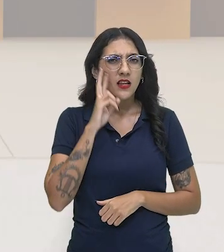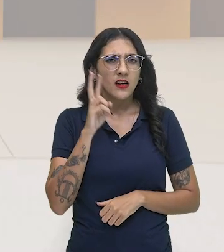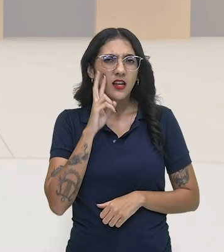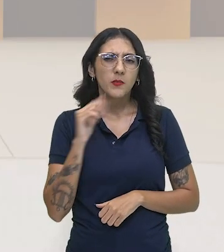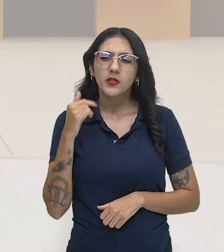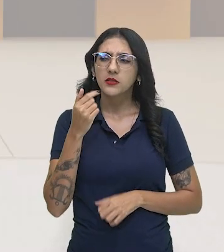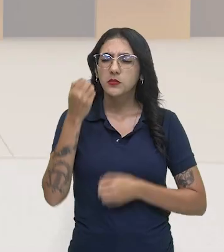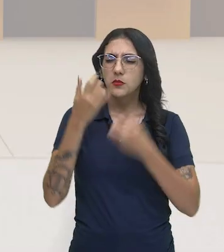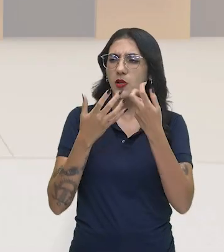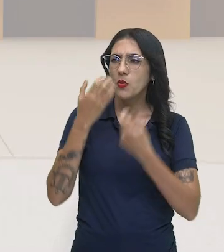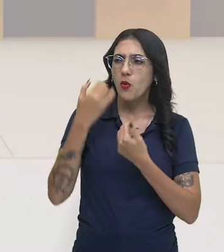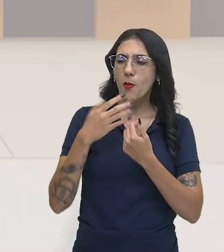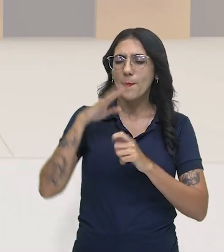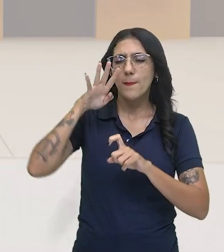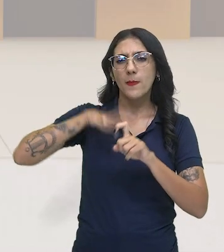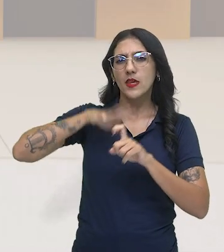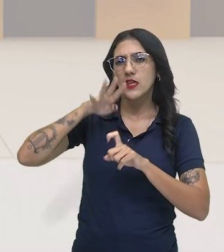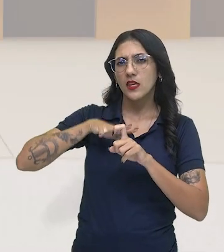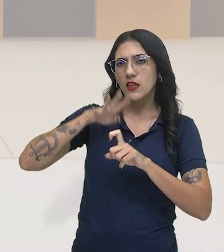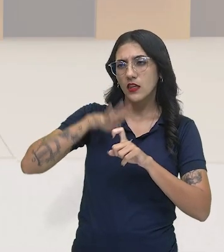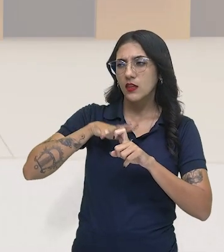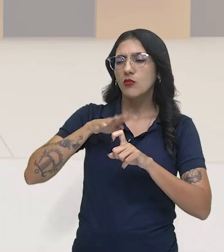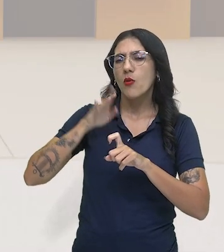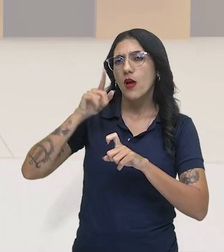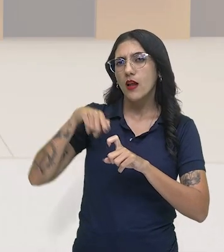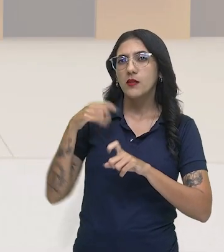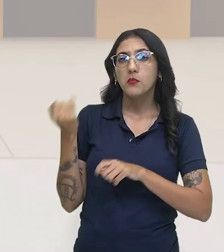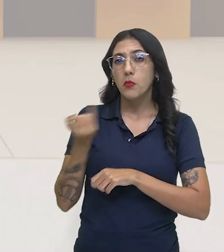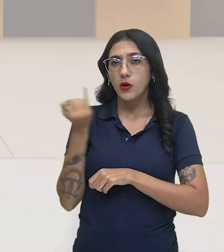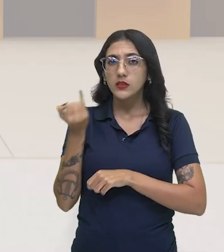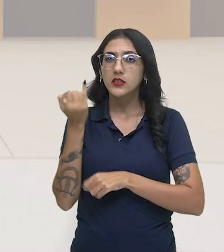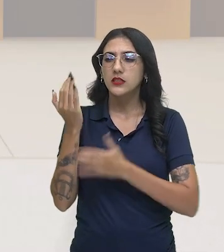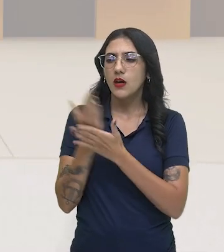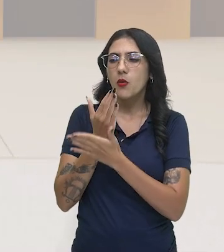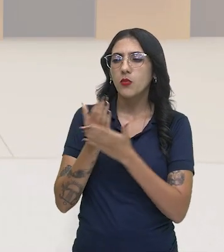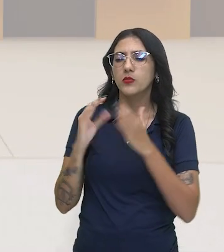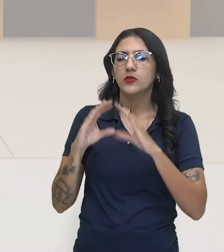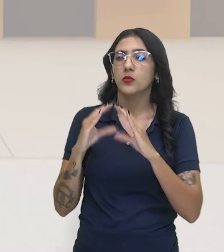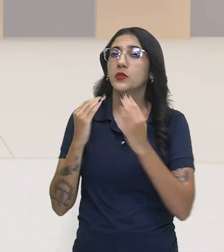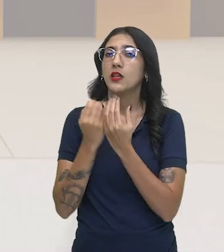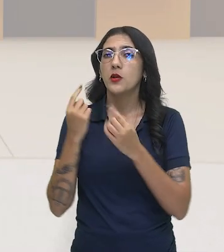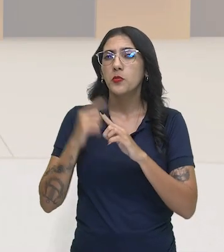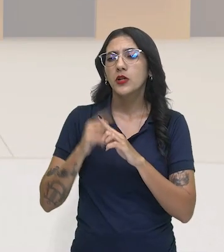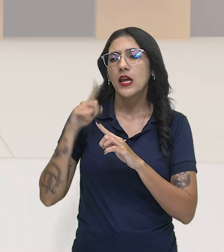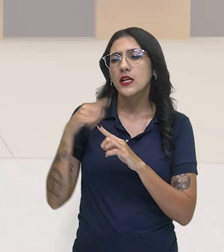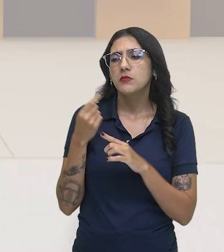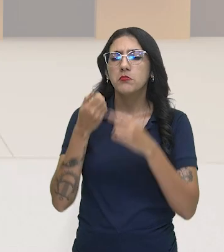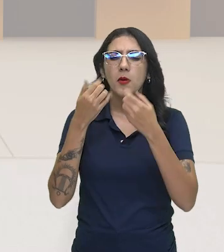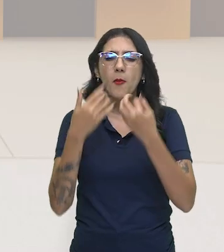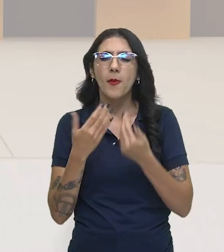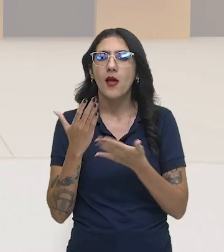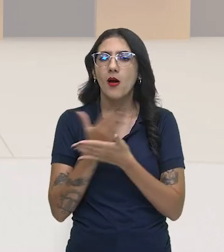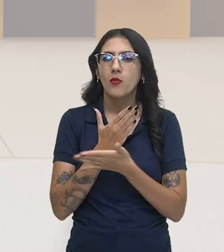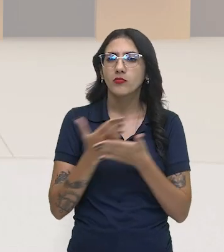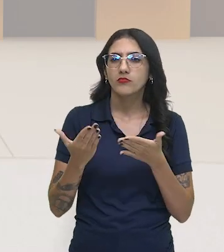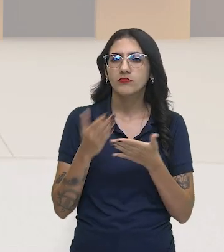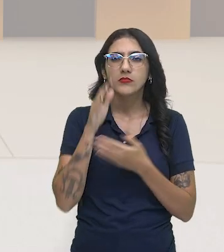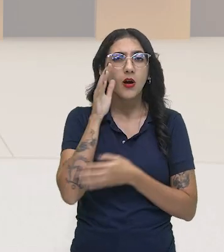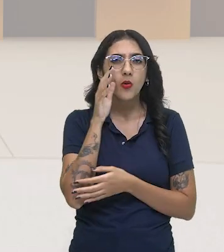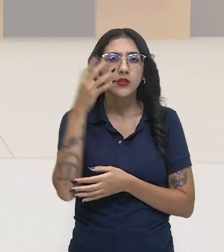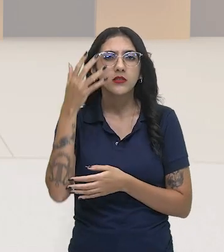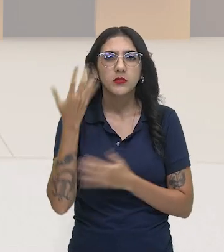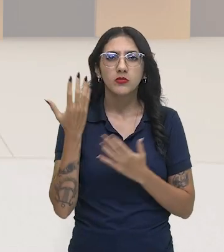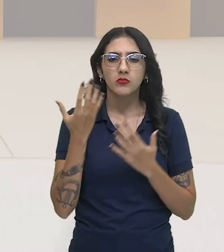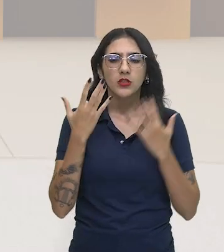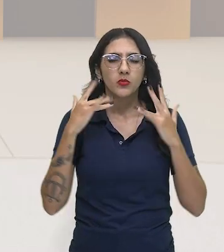sobre... Sim. Você sabe que os mitos são muito importantes para certas comunidades porque eles explicam, né, determinados fenômenos aí da natureza,